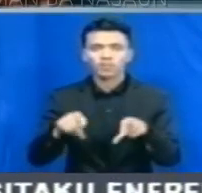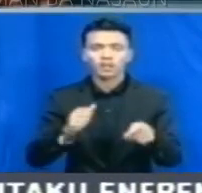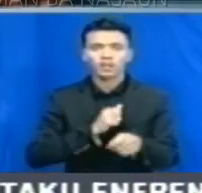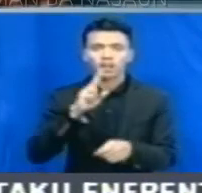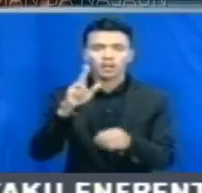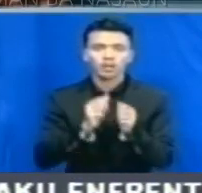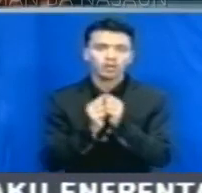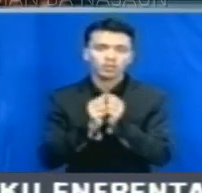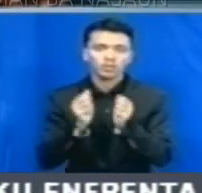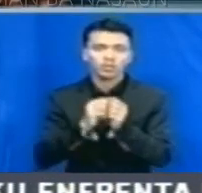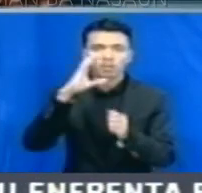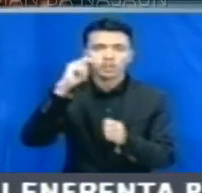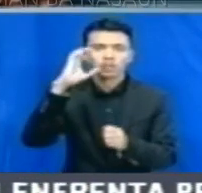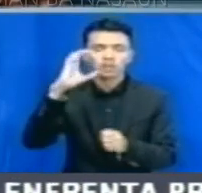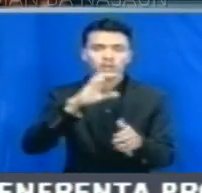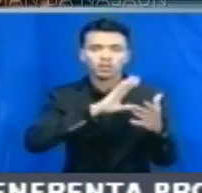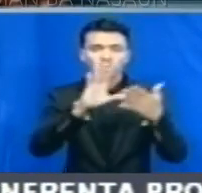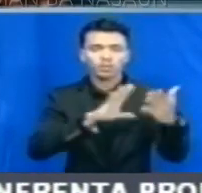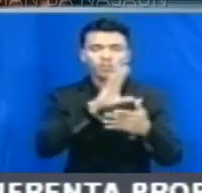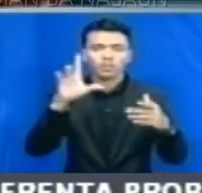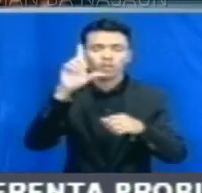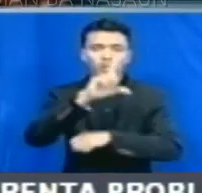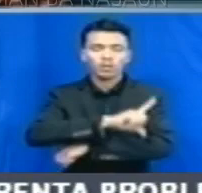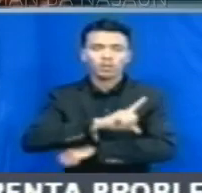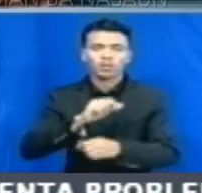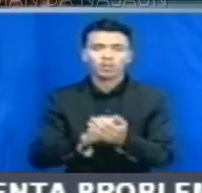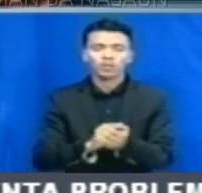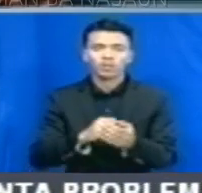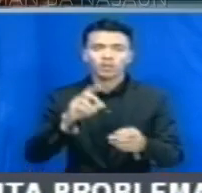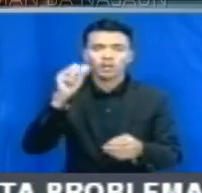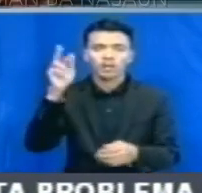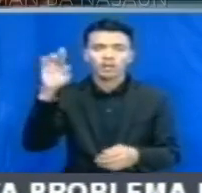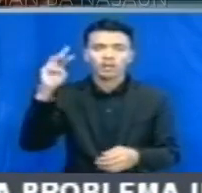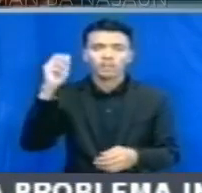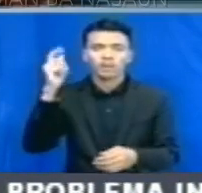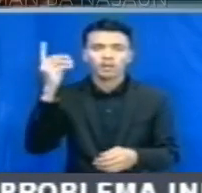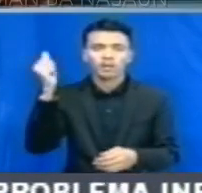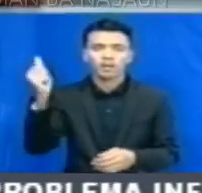Comunidade Eleu Hamoto com o CNC comemora loron insurreição armada.